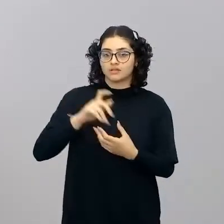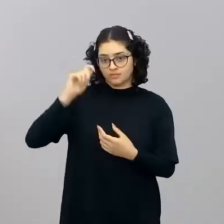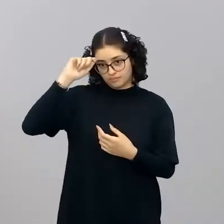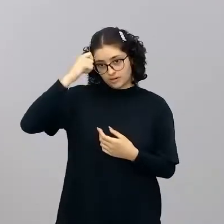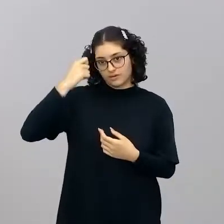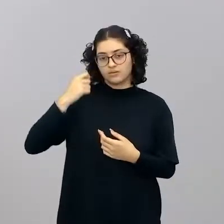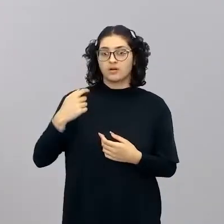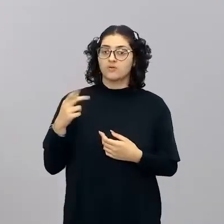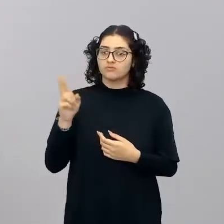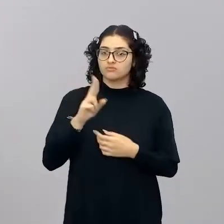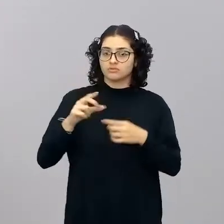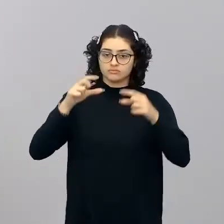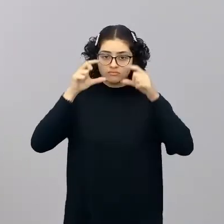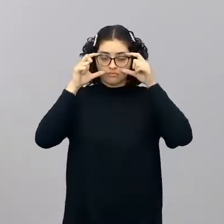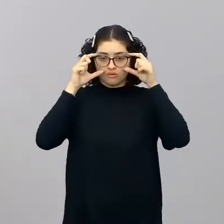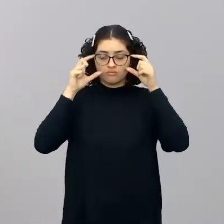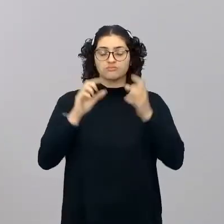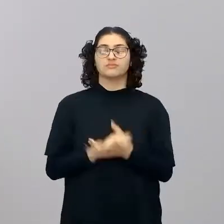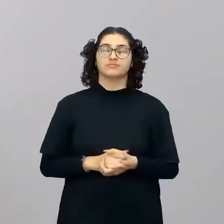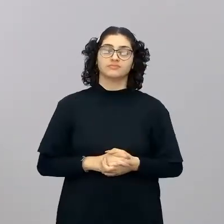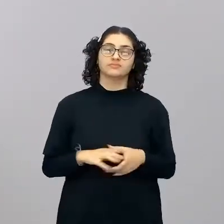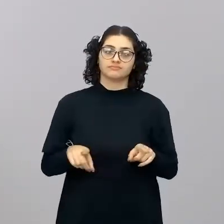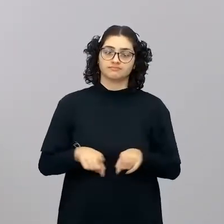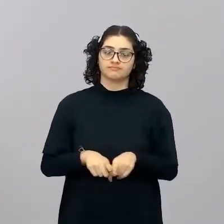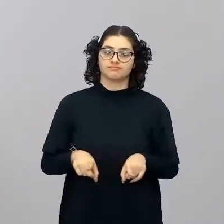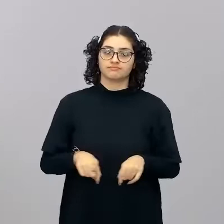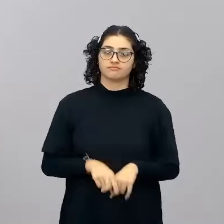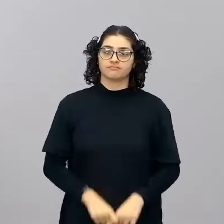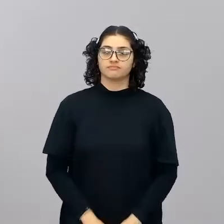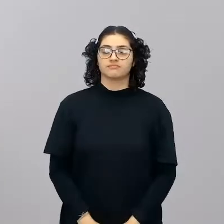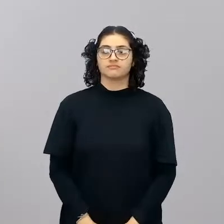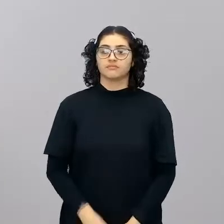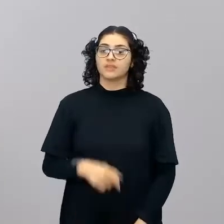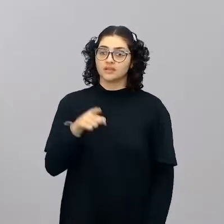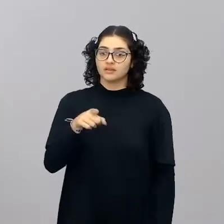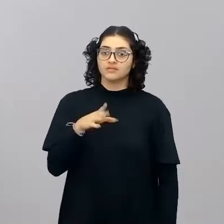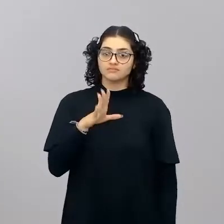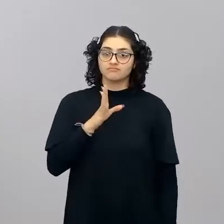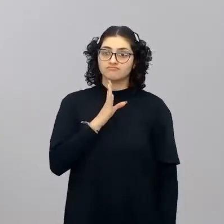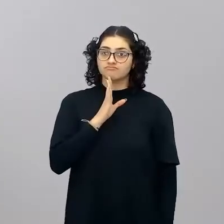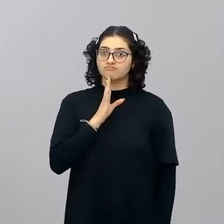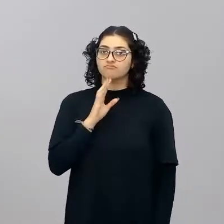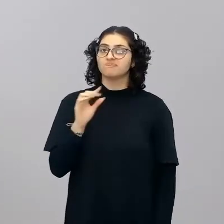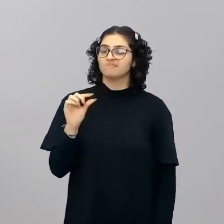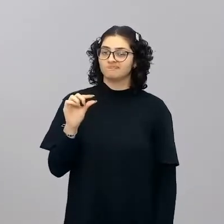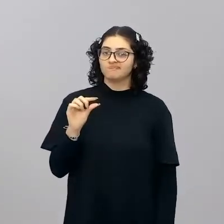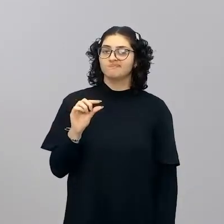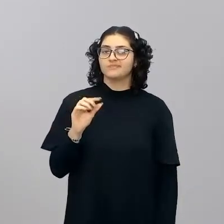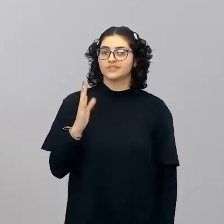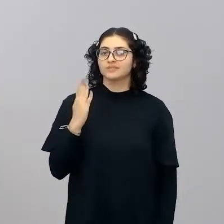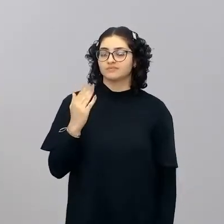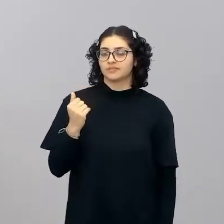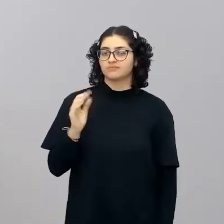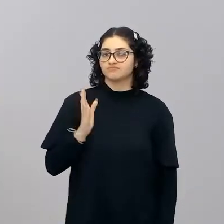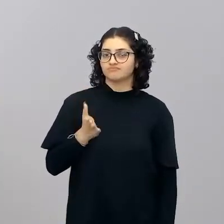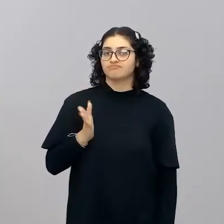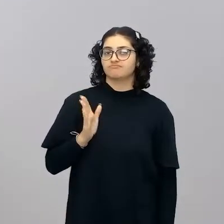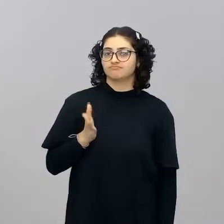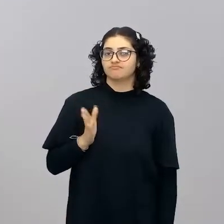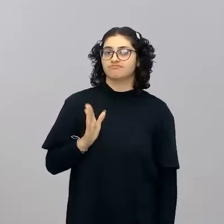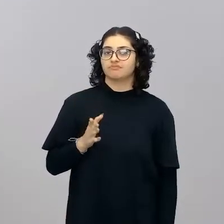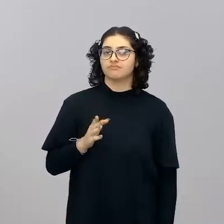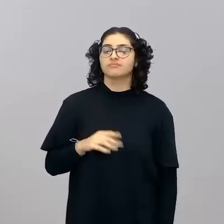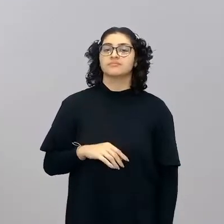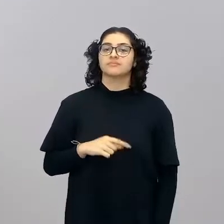Uso óculos também. E aí, vocês já me conhecem aí um pouquinho, já sabem então que